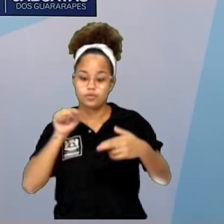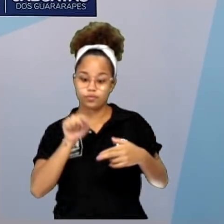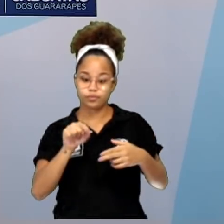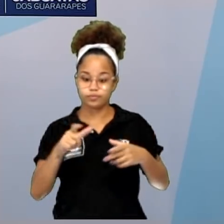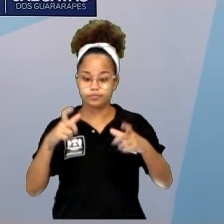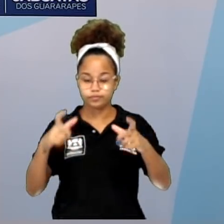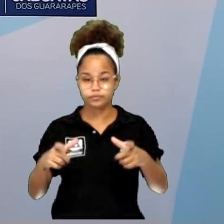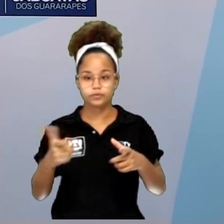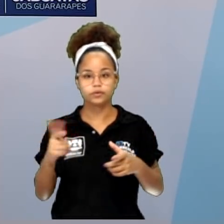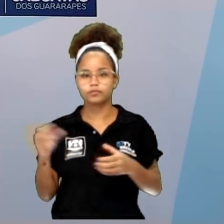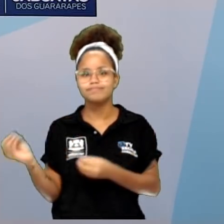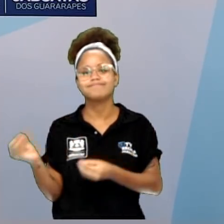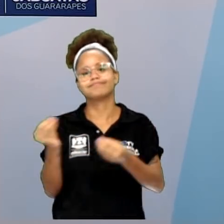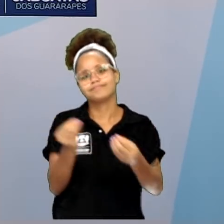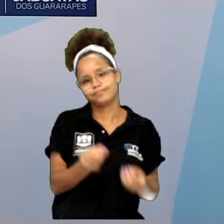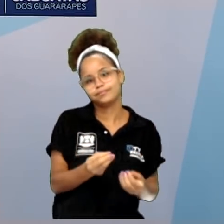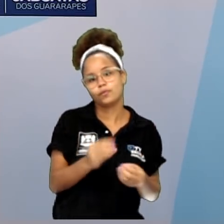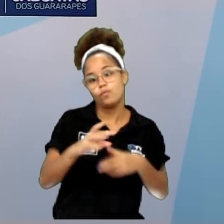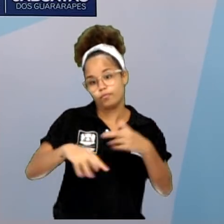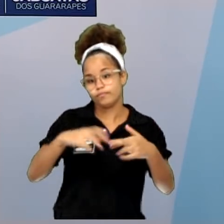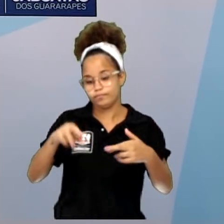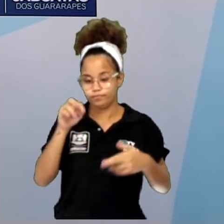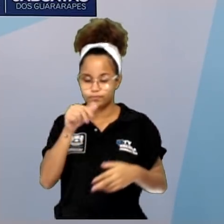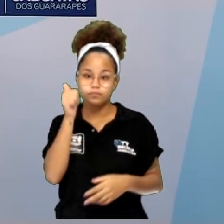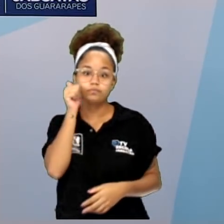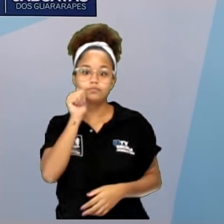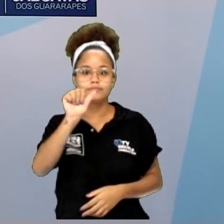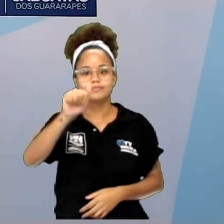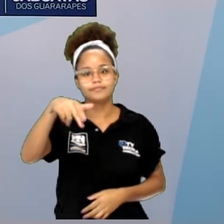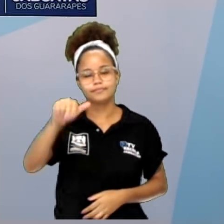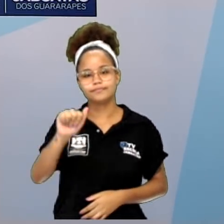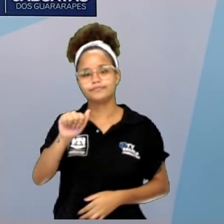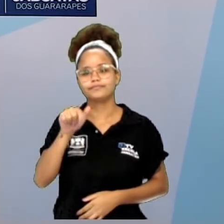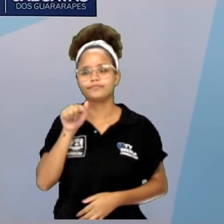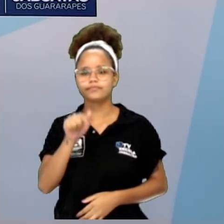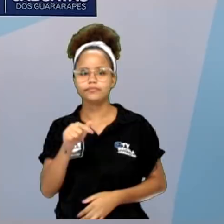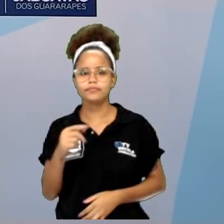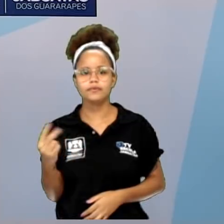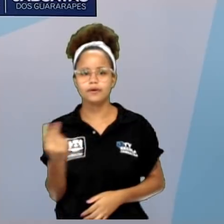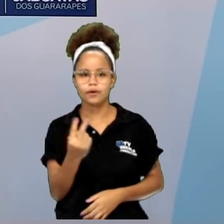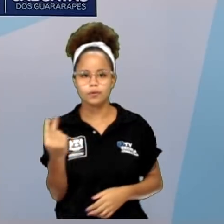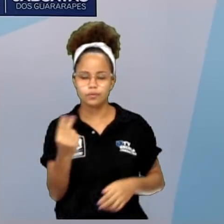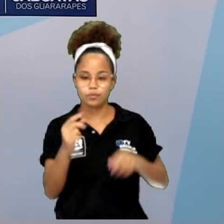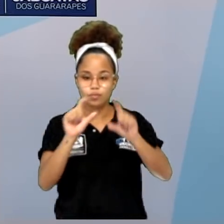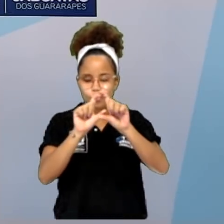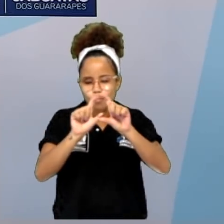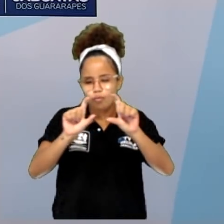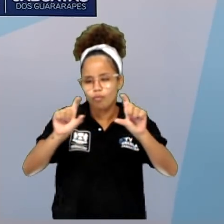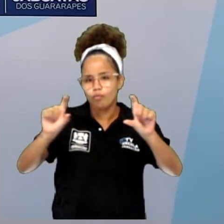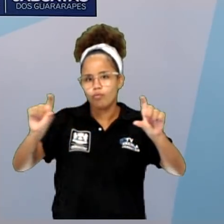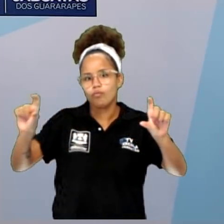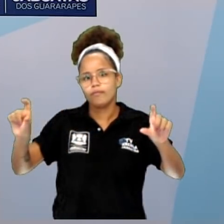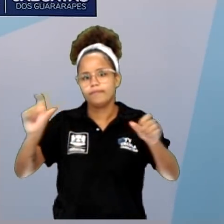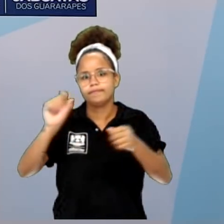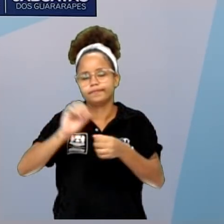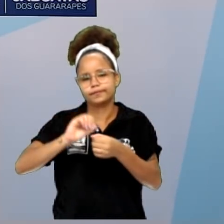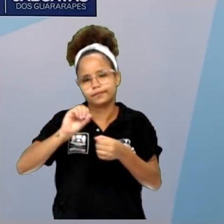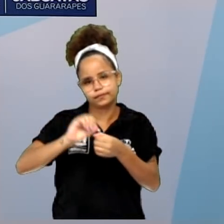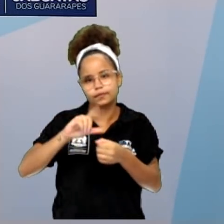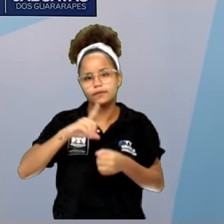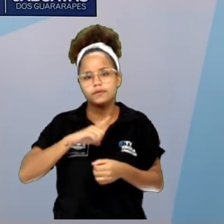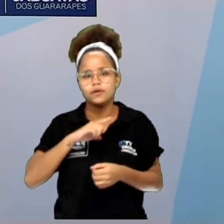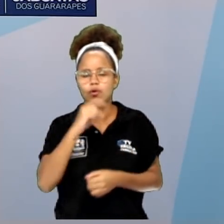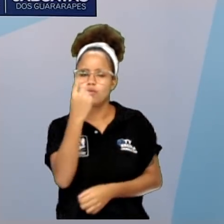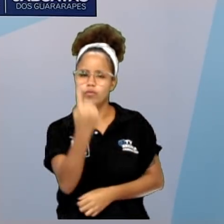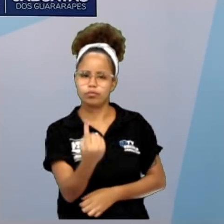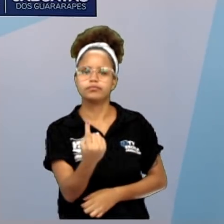né, em si que não veio, é o presente da Ana, certo? Então o sintagma é uma construção maior que tem um elemento núcleo.